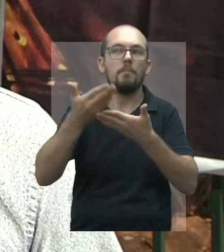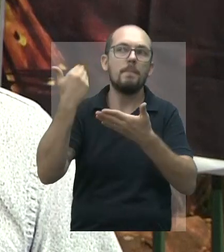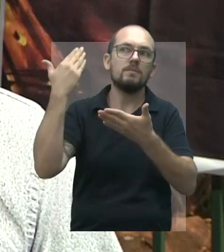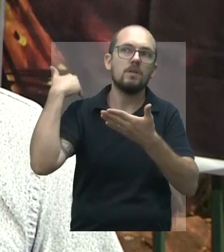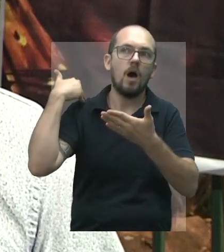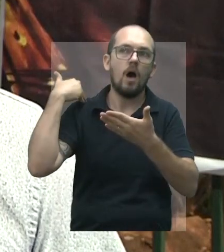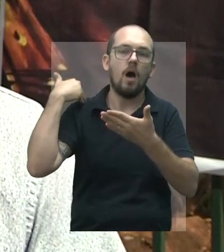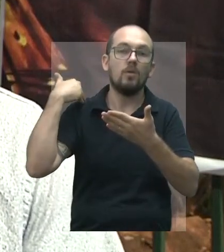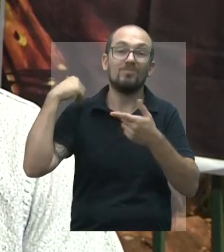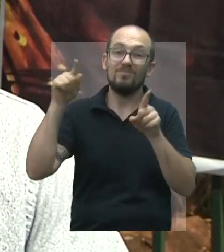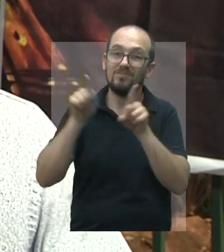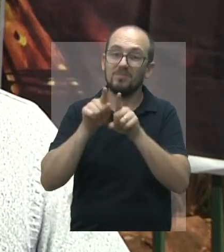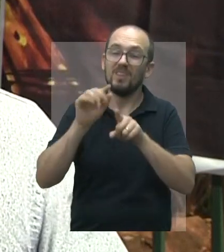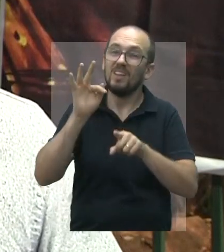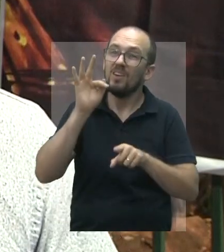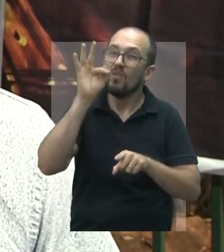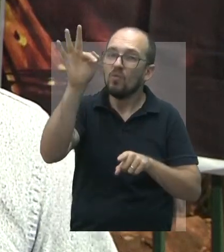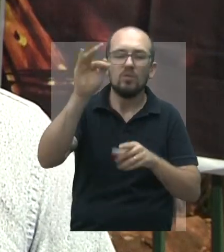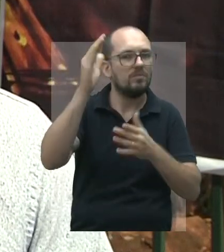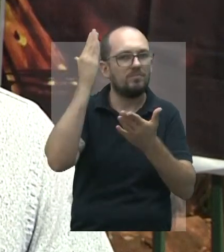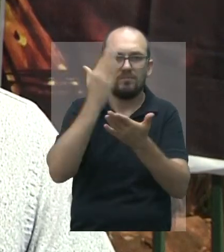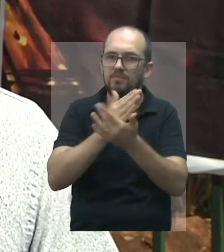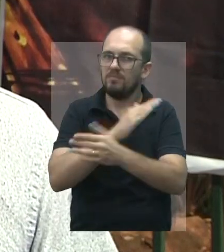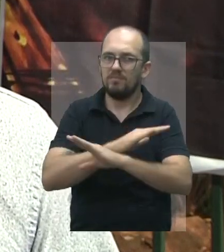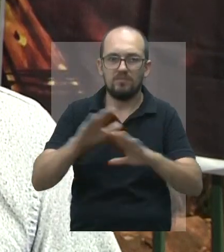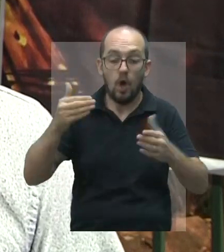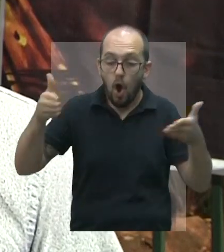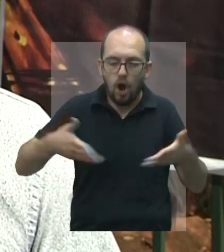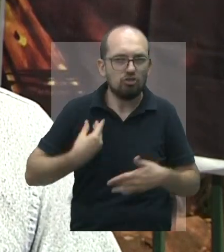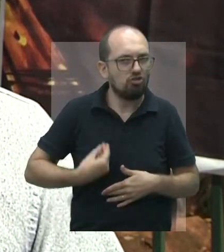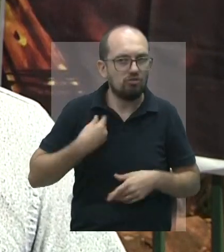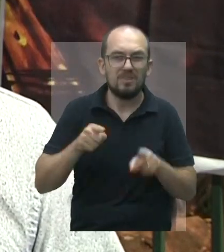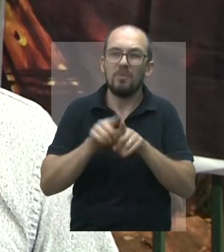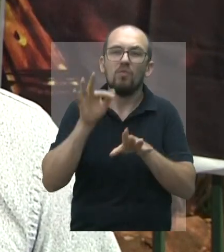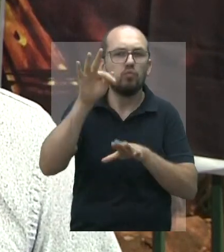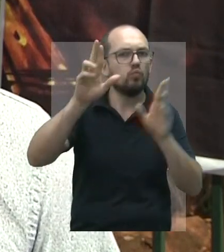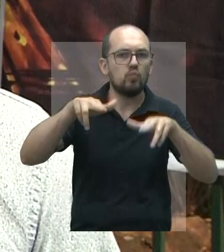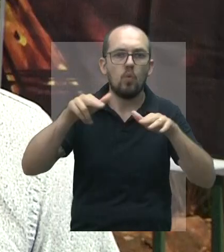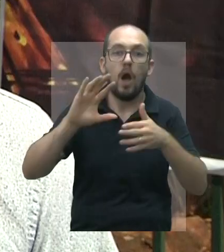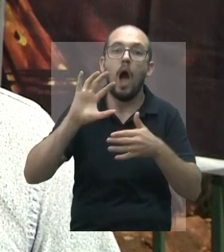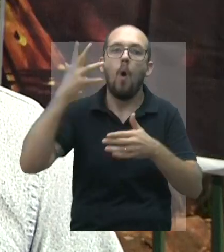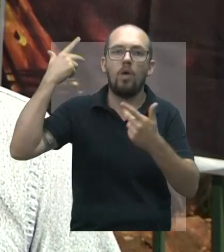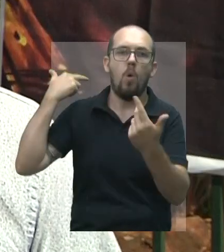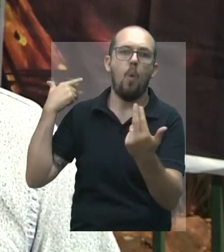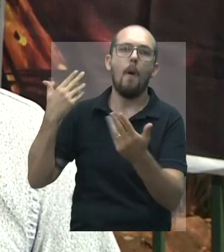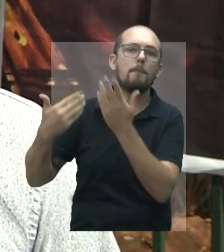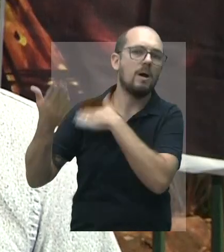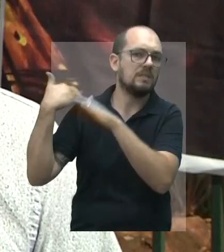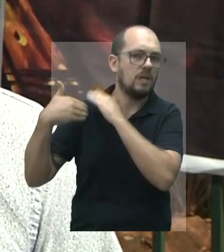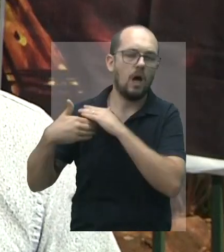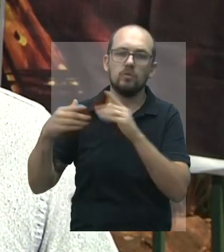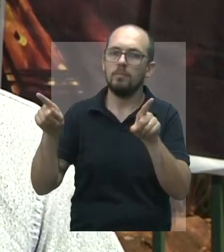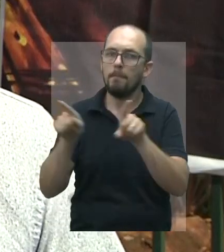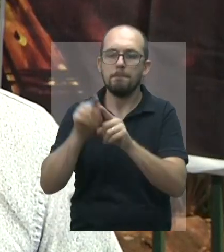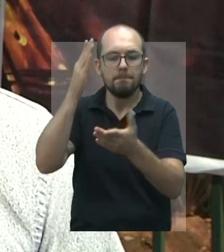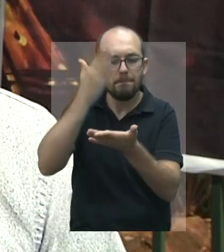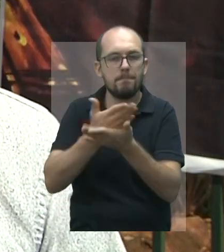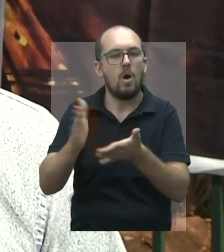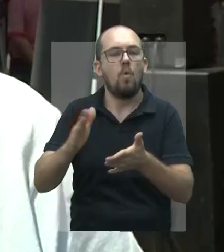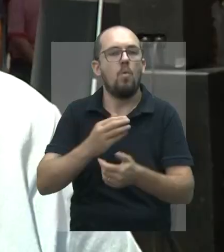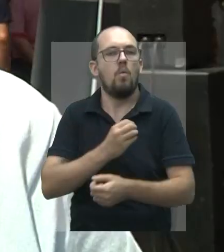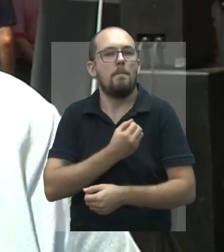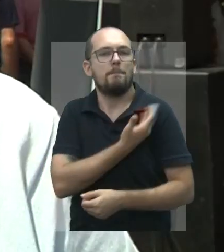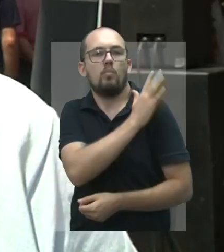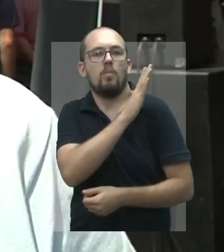gente possa, que nunca mais se repita isso, né? Nem no presente e jamais no futuro, e a gente possa tratar nossos irmãos com